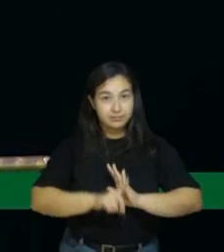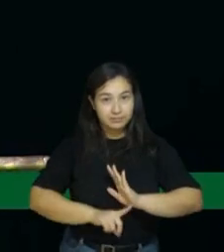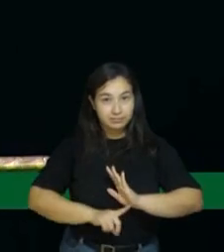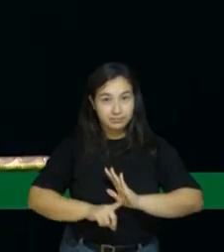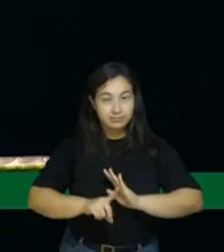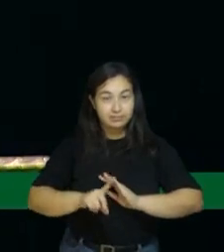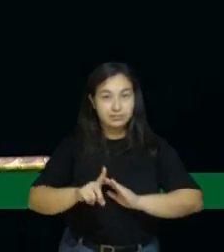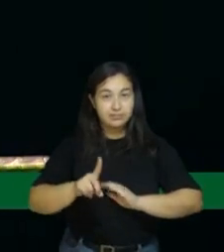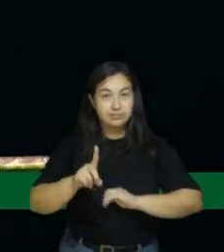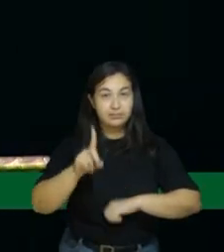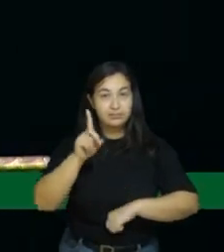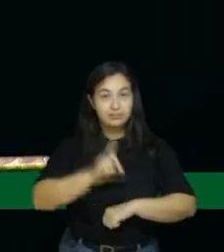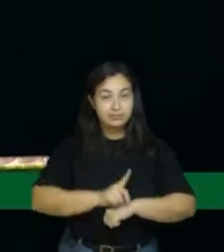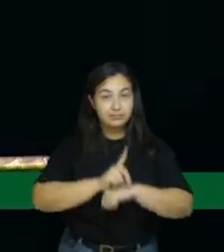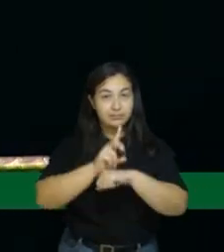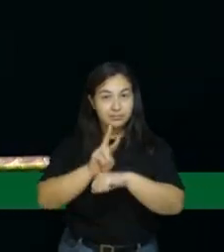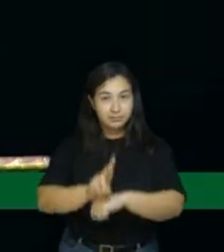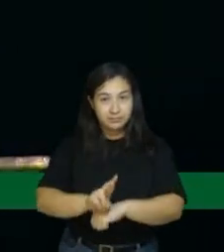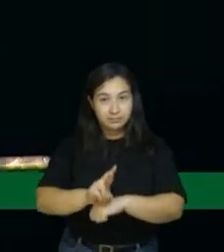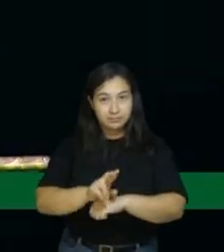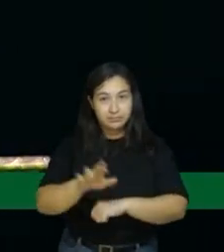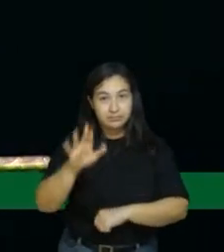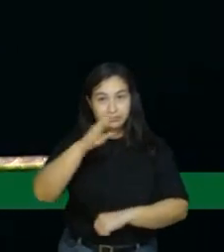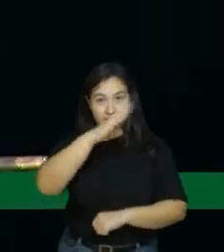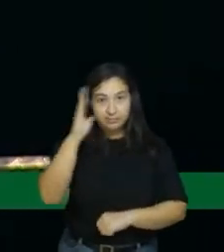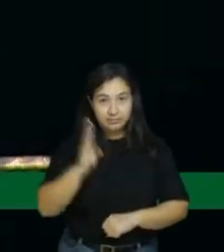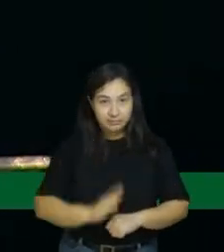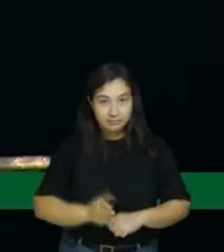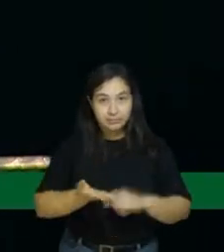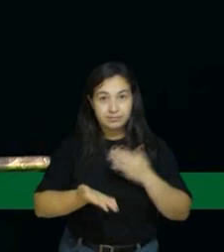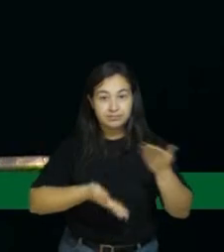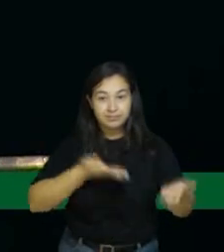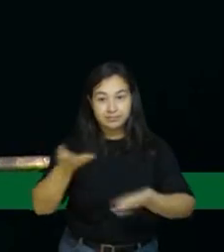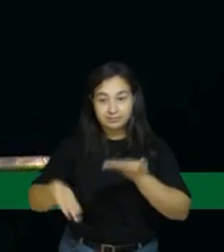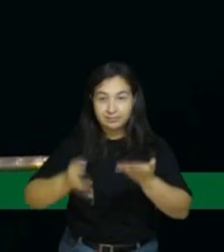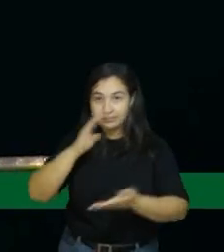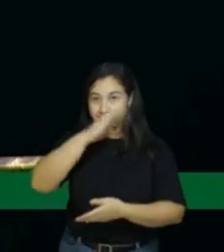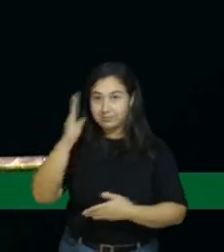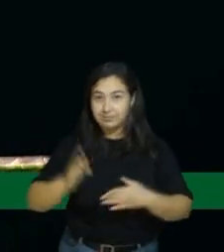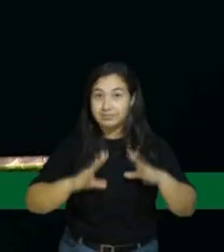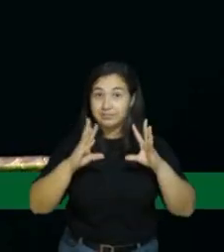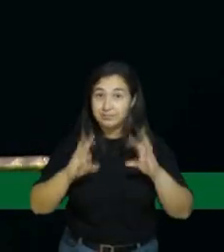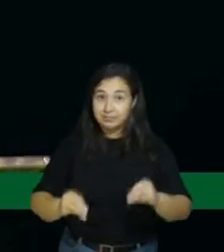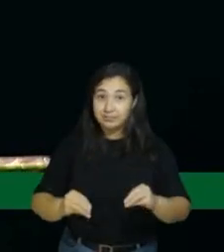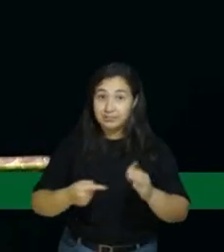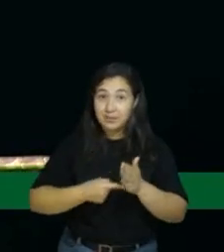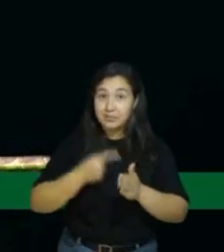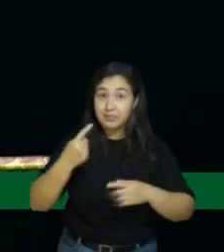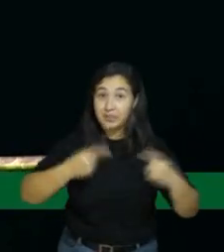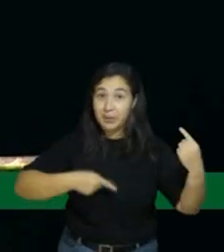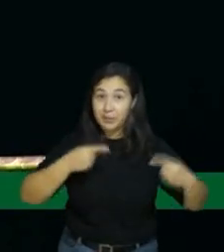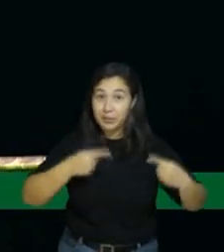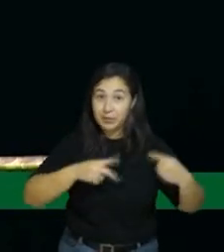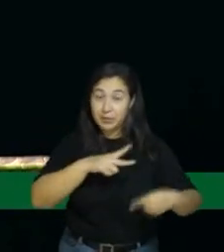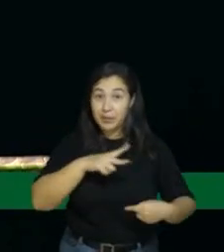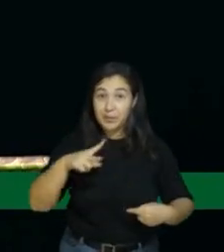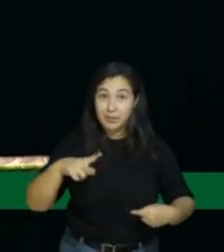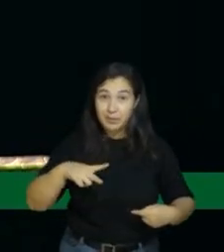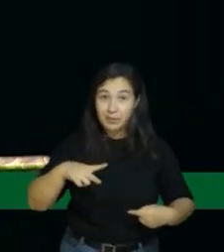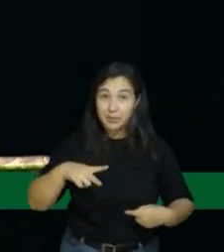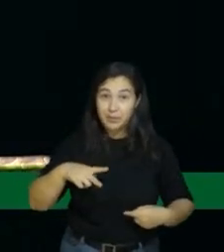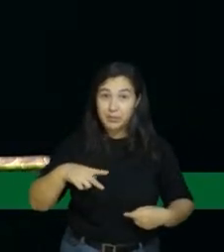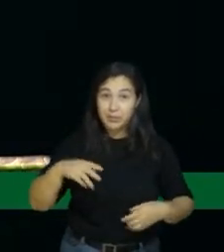paradesporto atendendo o Brasil inteiro e tive a honra de criar as primeiras políticas públicas em paradesporto desse Brasil no